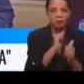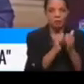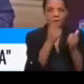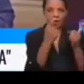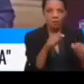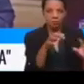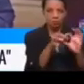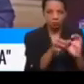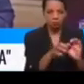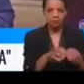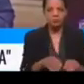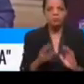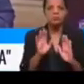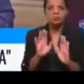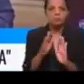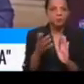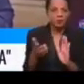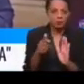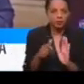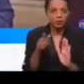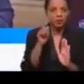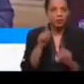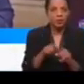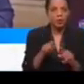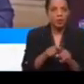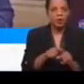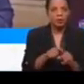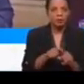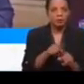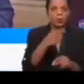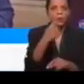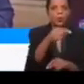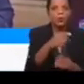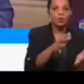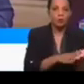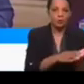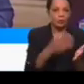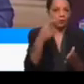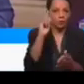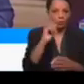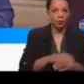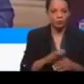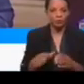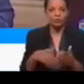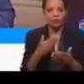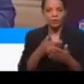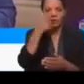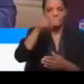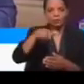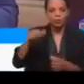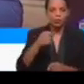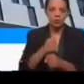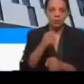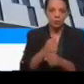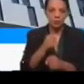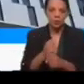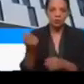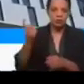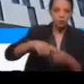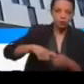processos, mas não pode ser o fundamento único para conduzir ou afastar pessoas dos seus cargos ou